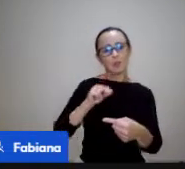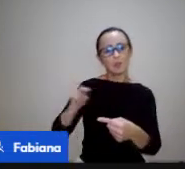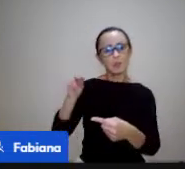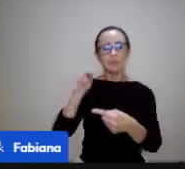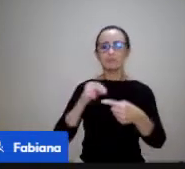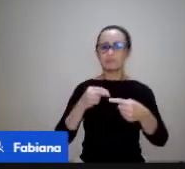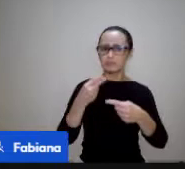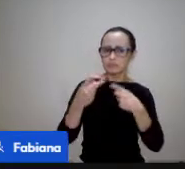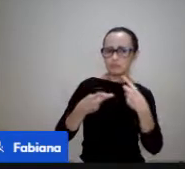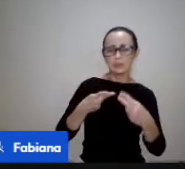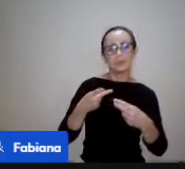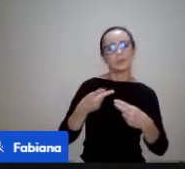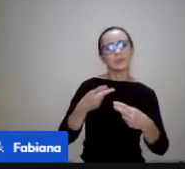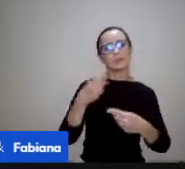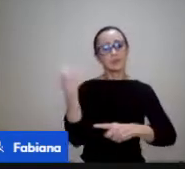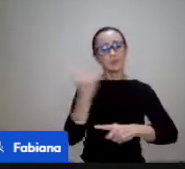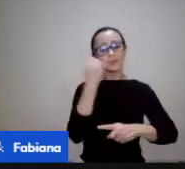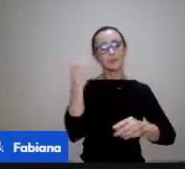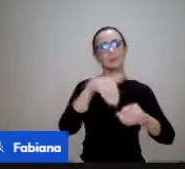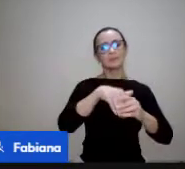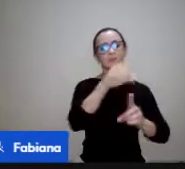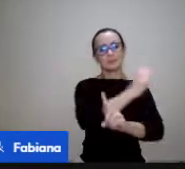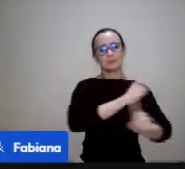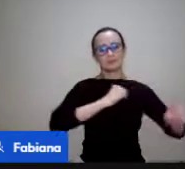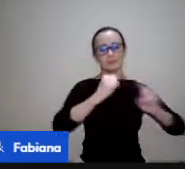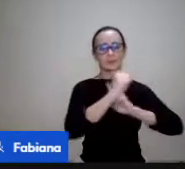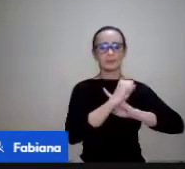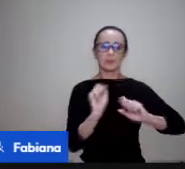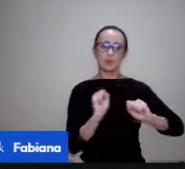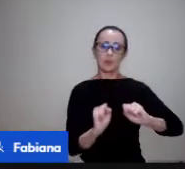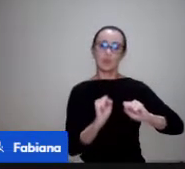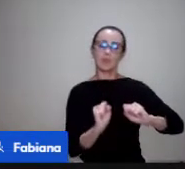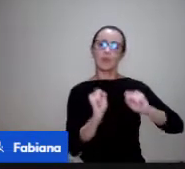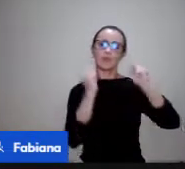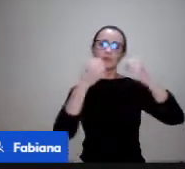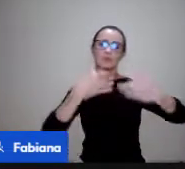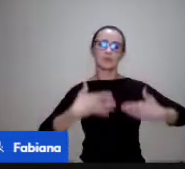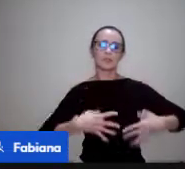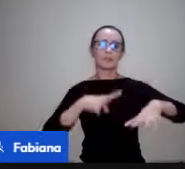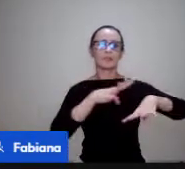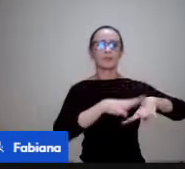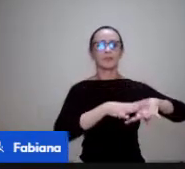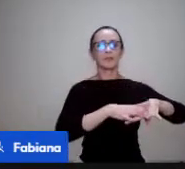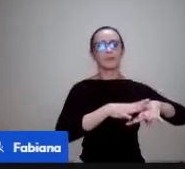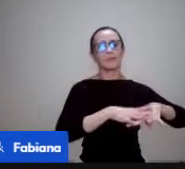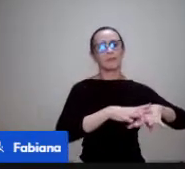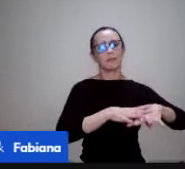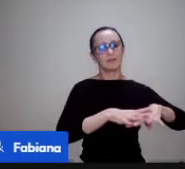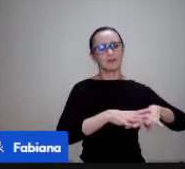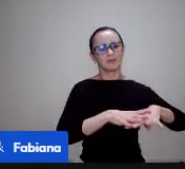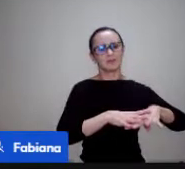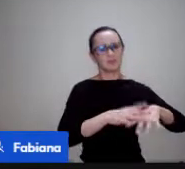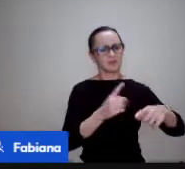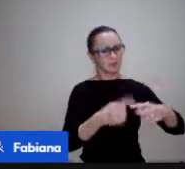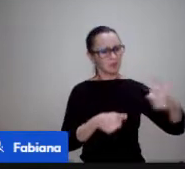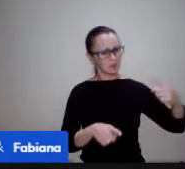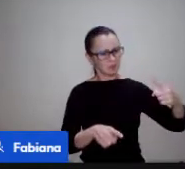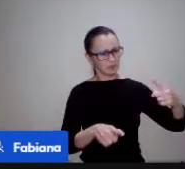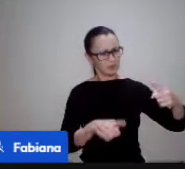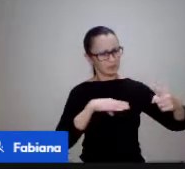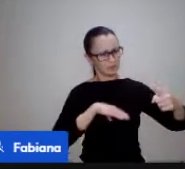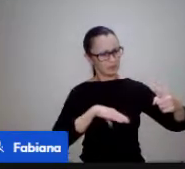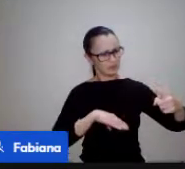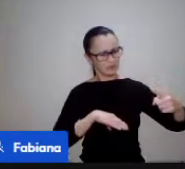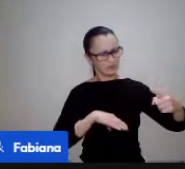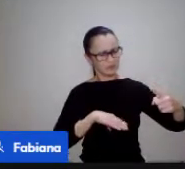valor social. Então, eu posso dizer que a matemática ela não tem relação com a língua portuguesa? Eu posso